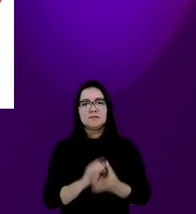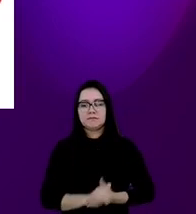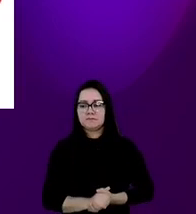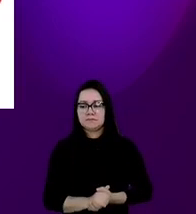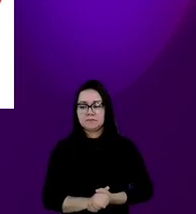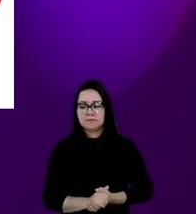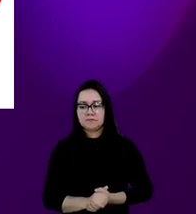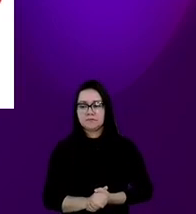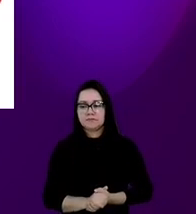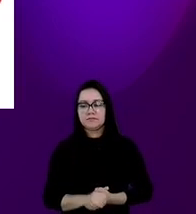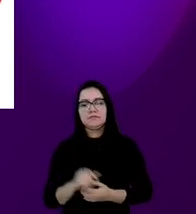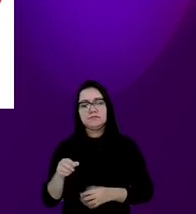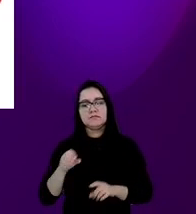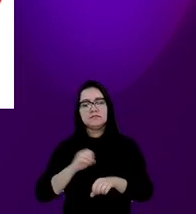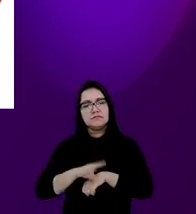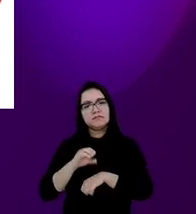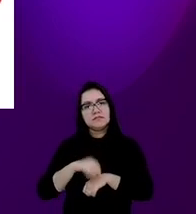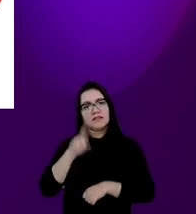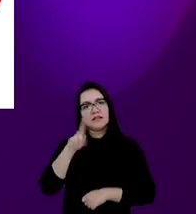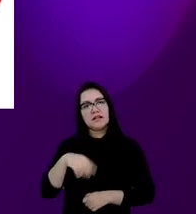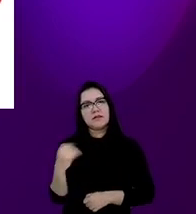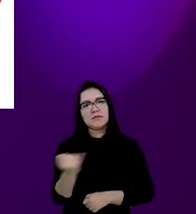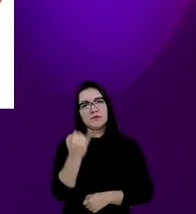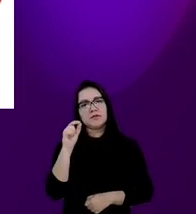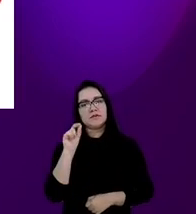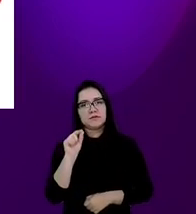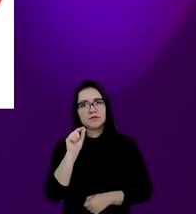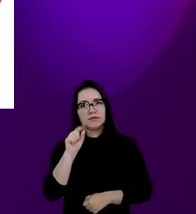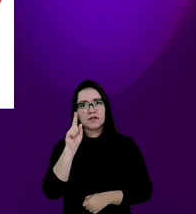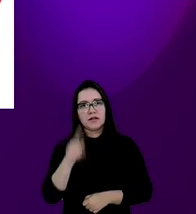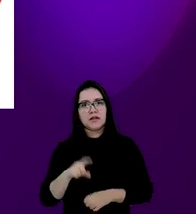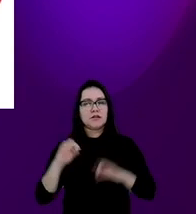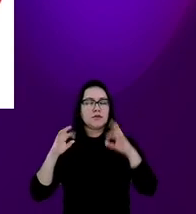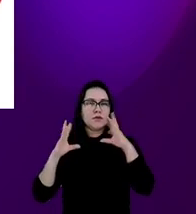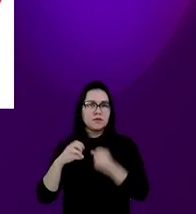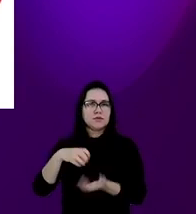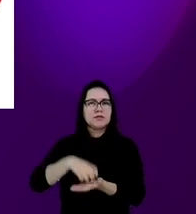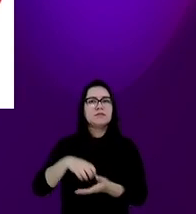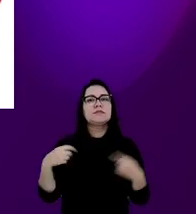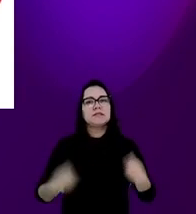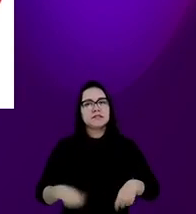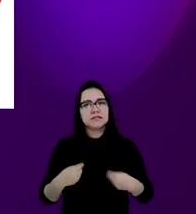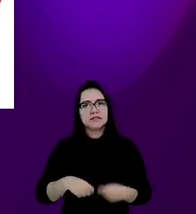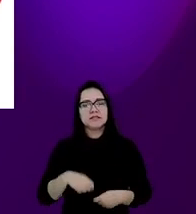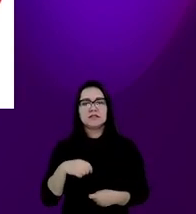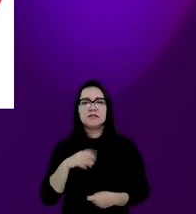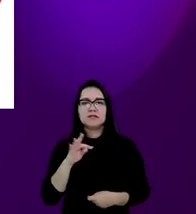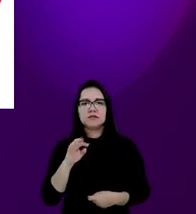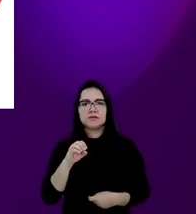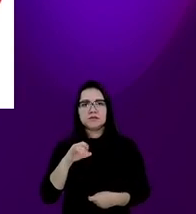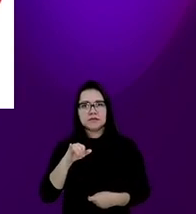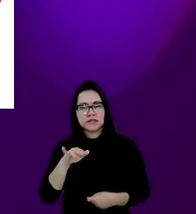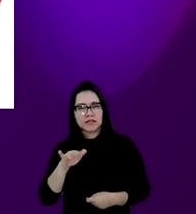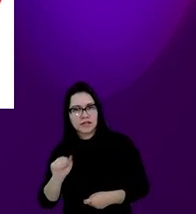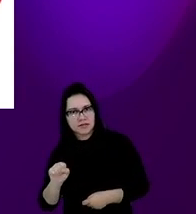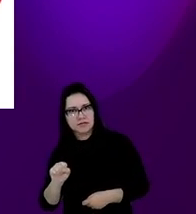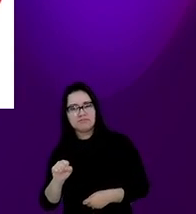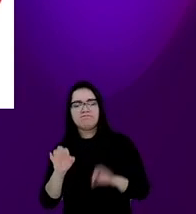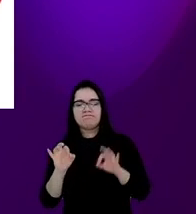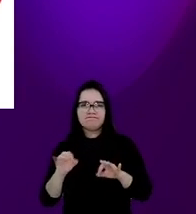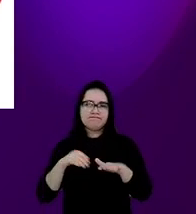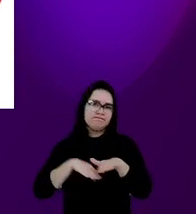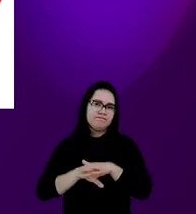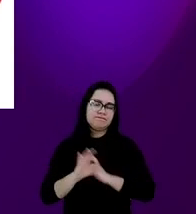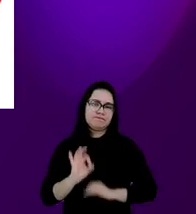esse dado, que é extremamente importante, que é todo centro tem que ter tocilizumab guardado. Não é? E essa história